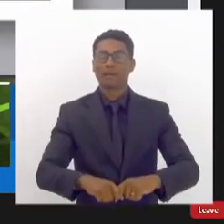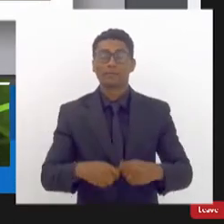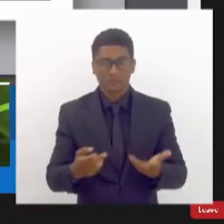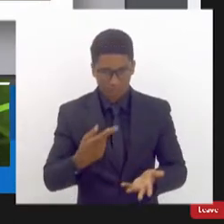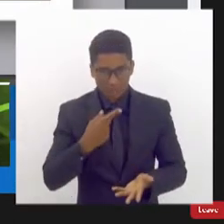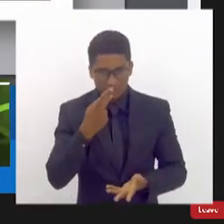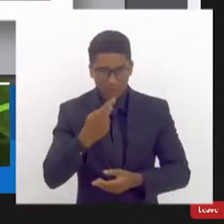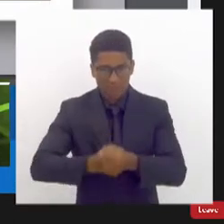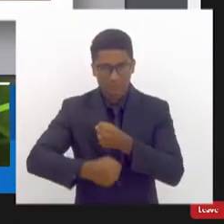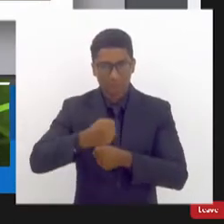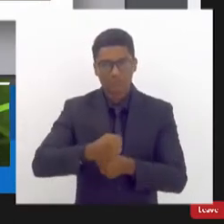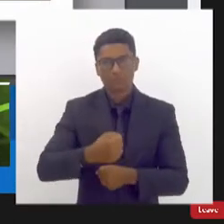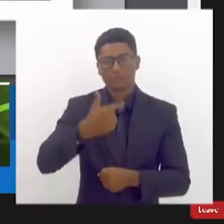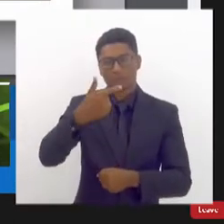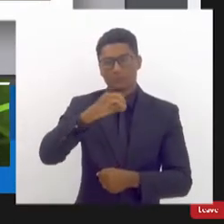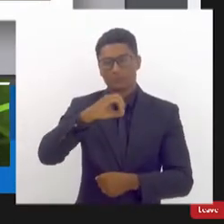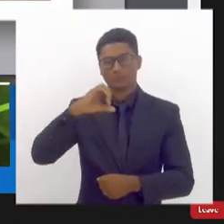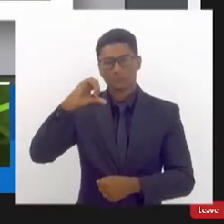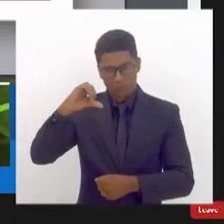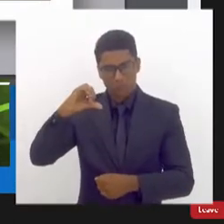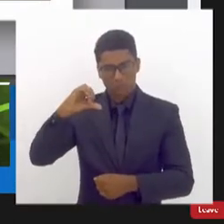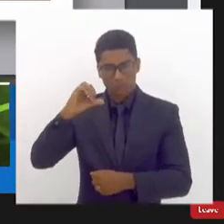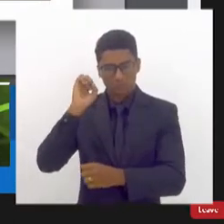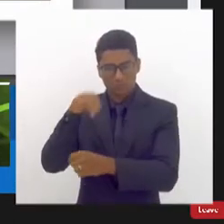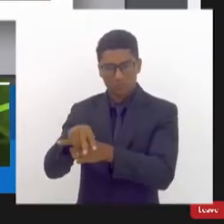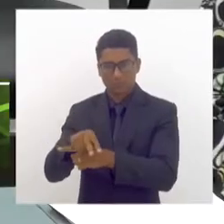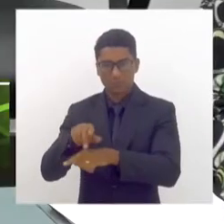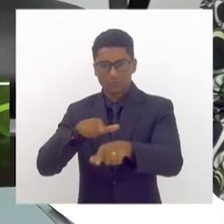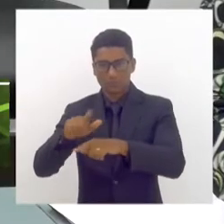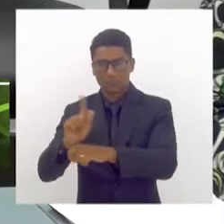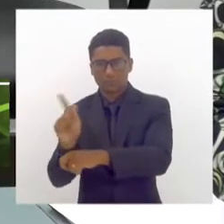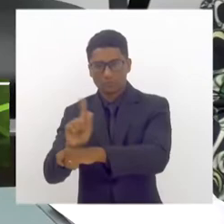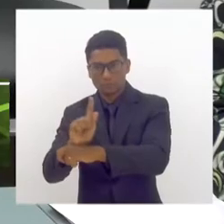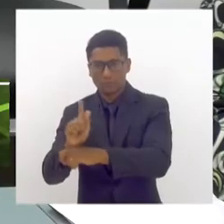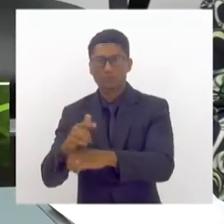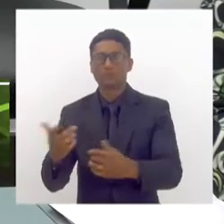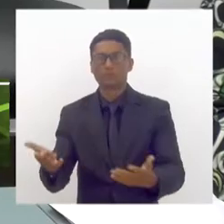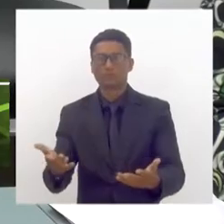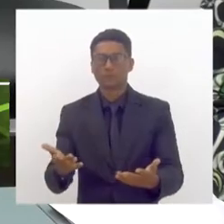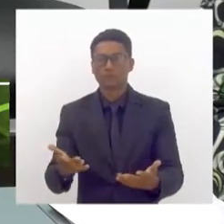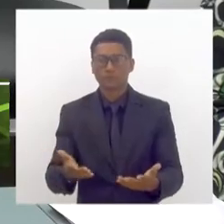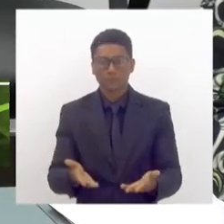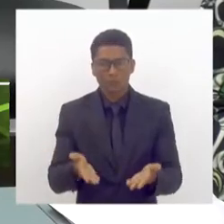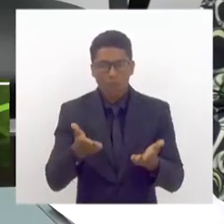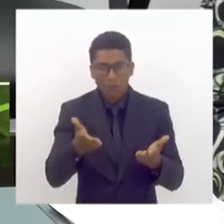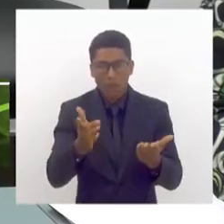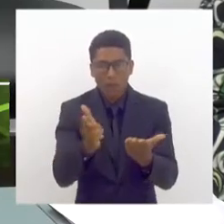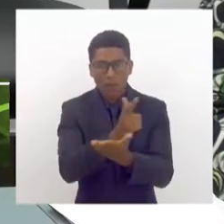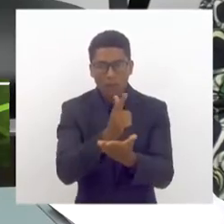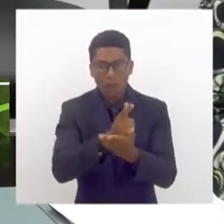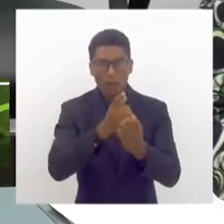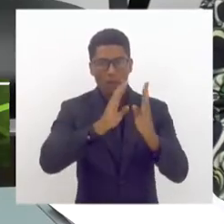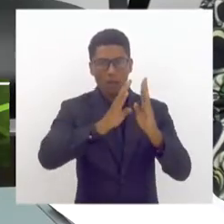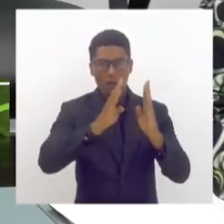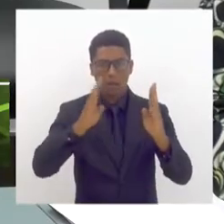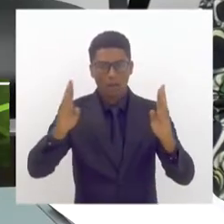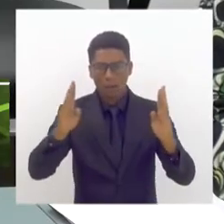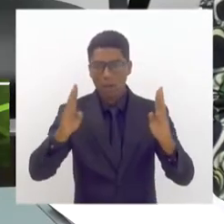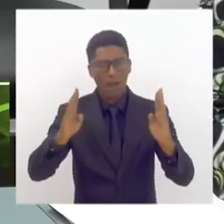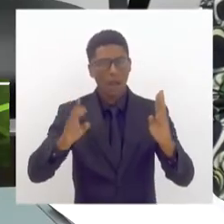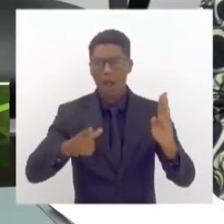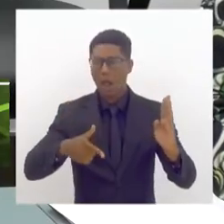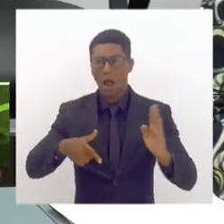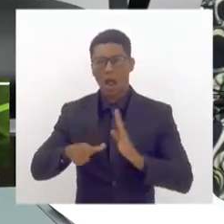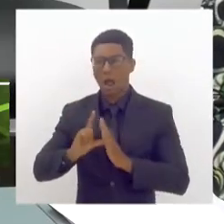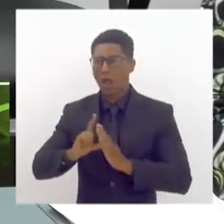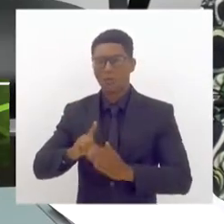desde 2009 e eu trabalho na inspeção escolar desde 2007. Eu nunca vi a biblioteca do Conselho Estadual de Educação funcionando. Eu não sei